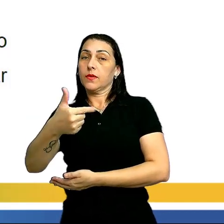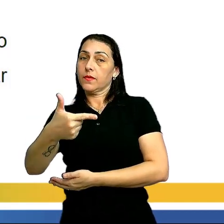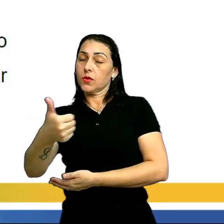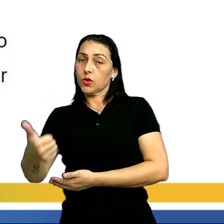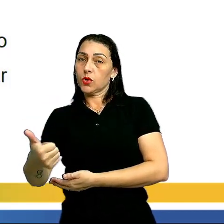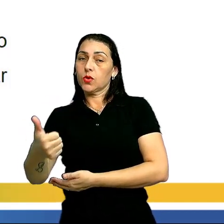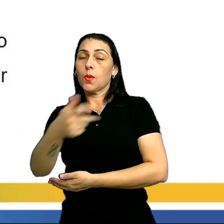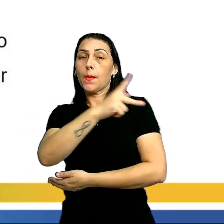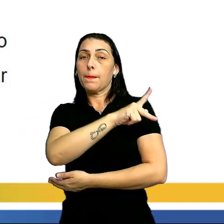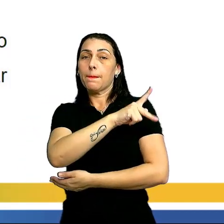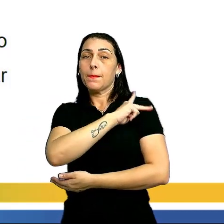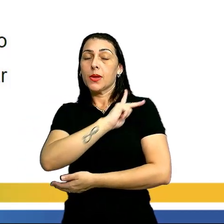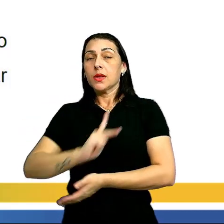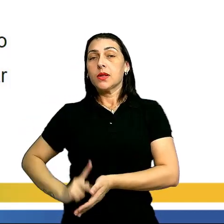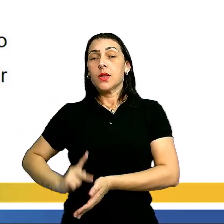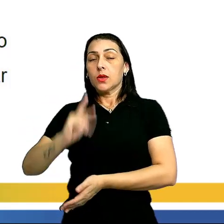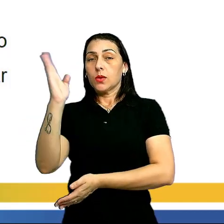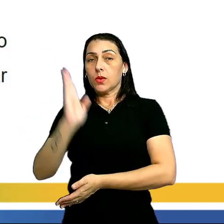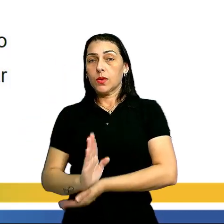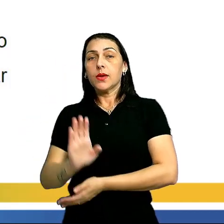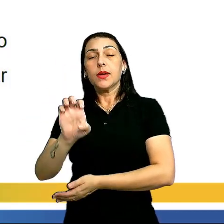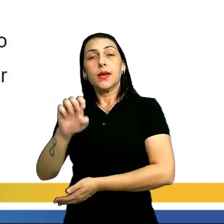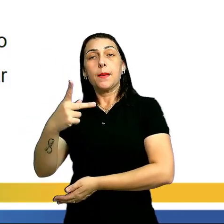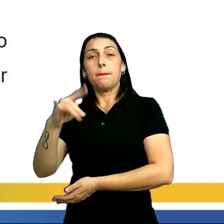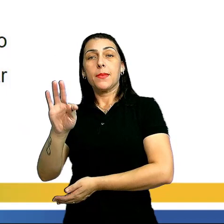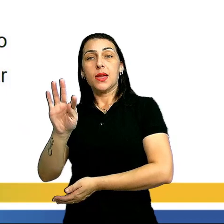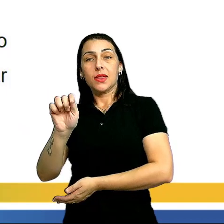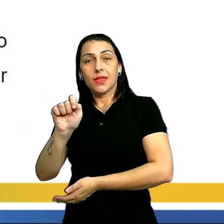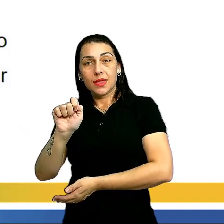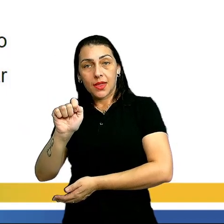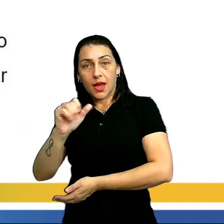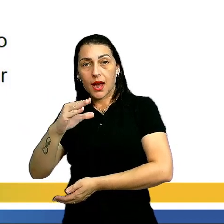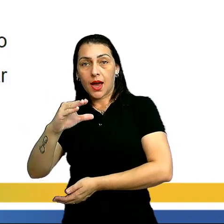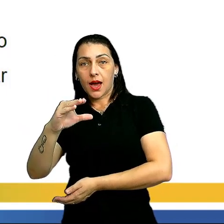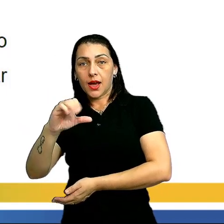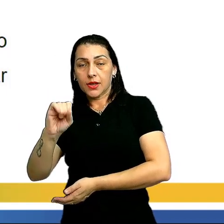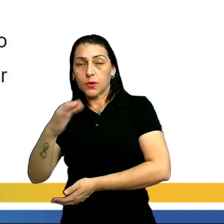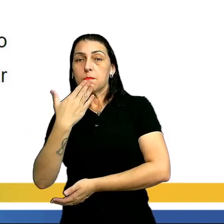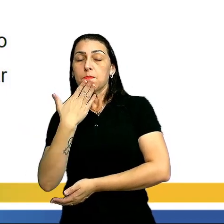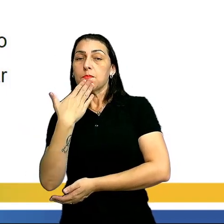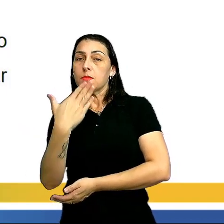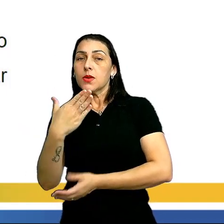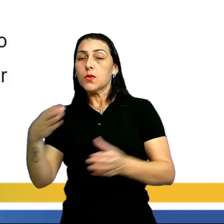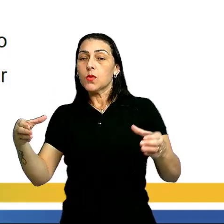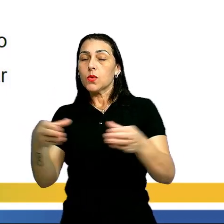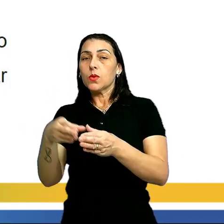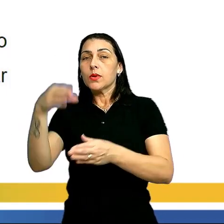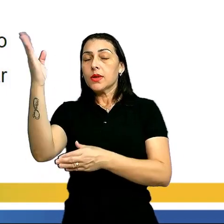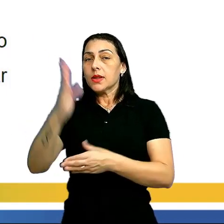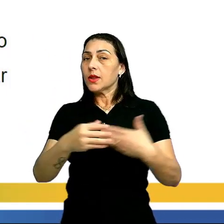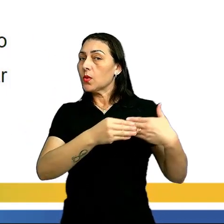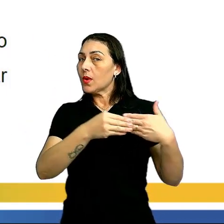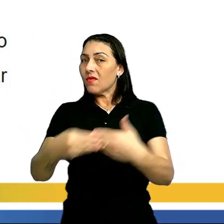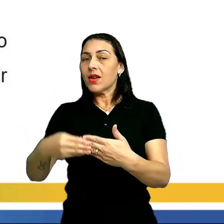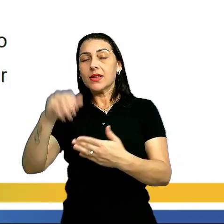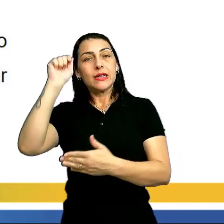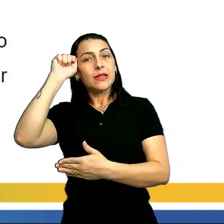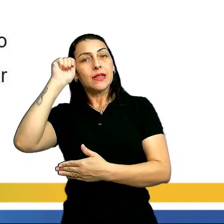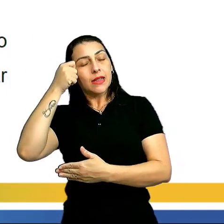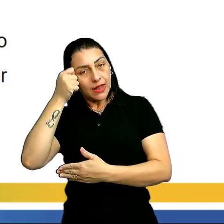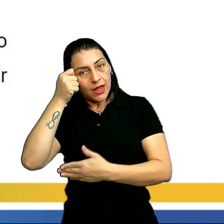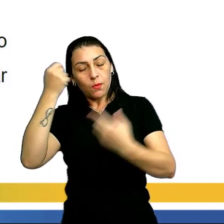o presidente do Brasil, Epitácio Pessoa, teria pedido que a seleção não levasse negros